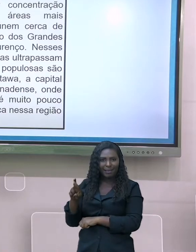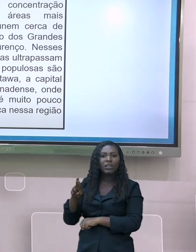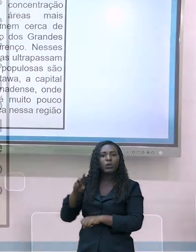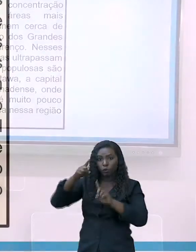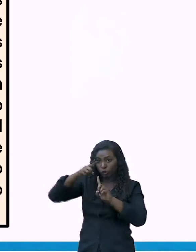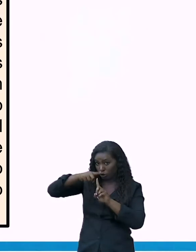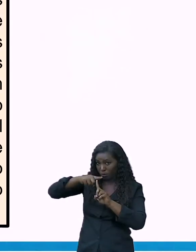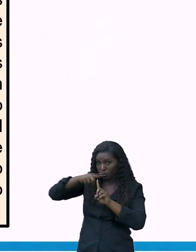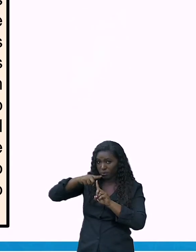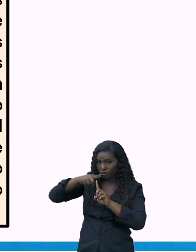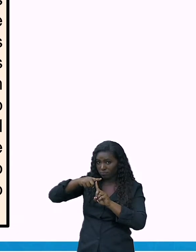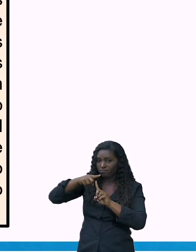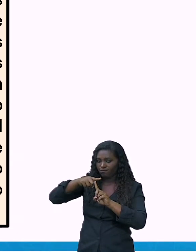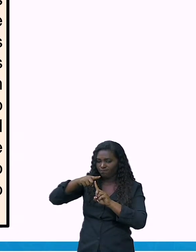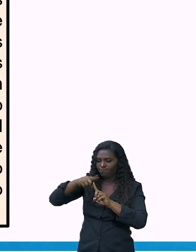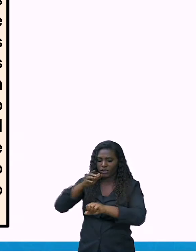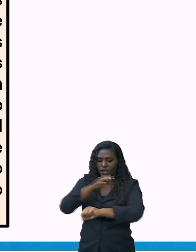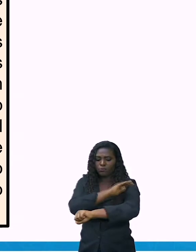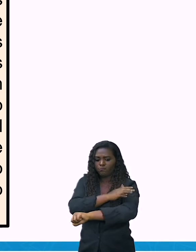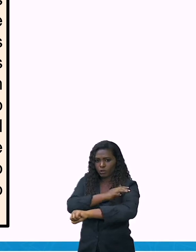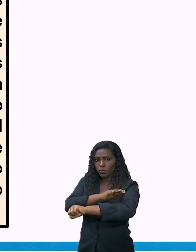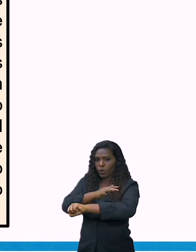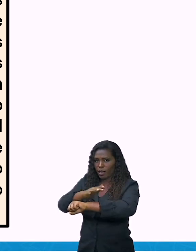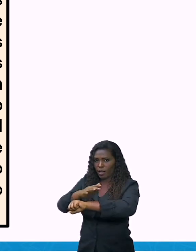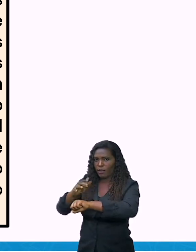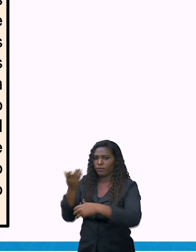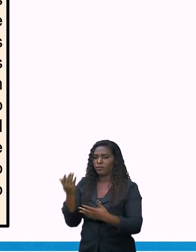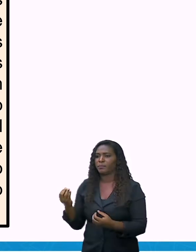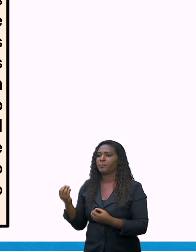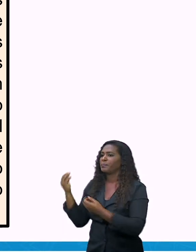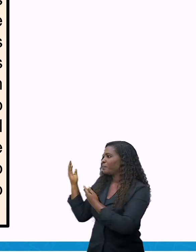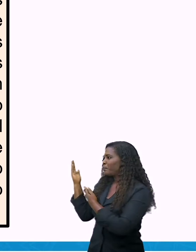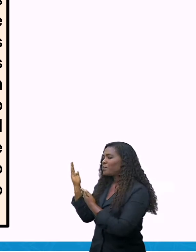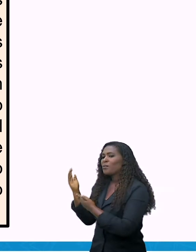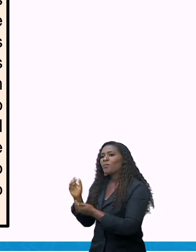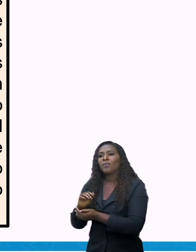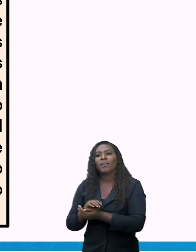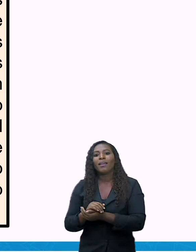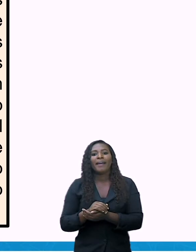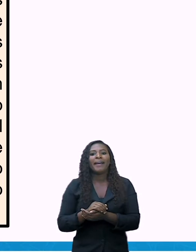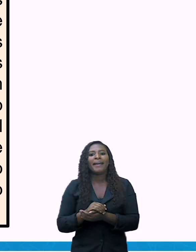As áreas mais densamente povoadas, que reúnem cerca de